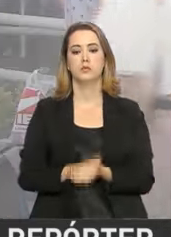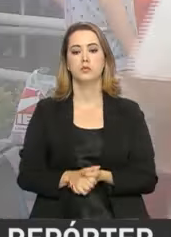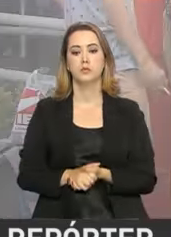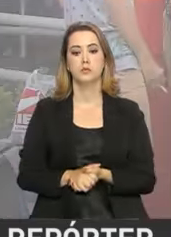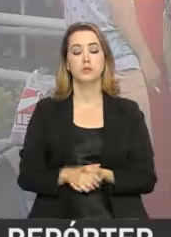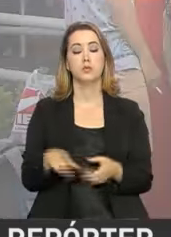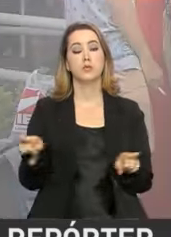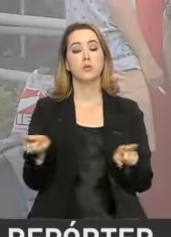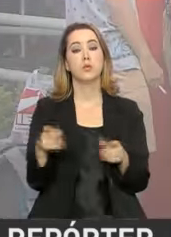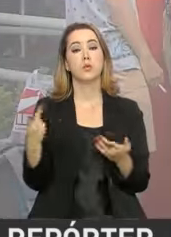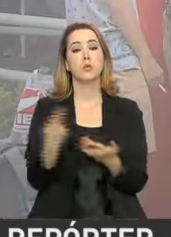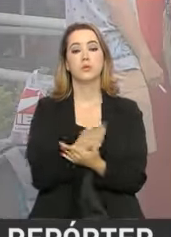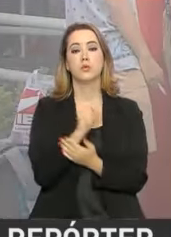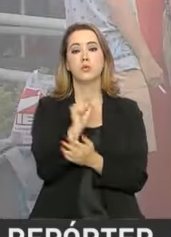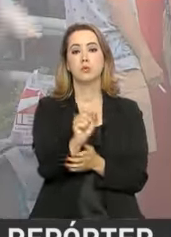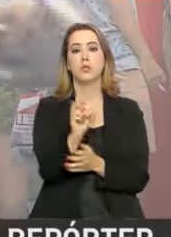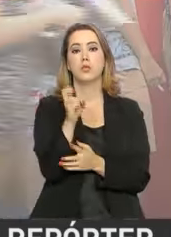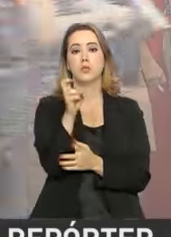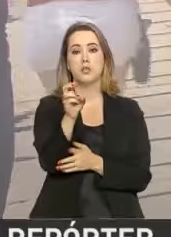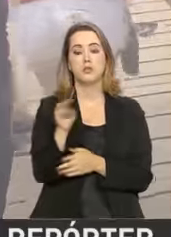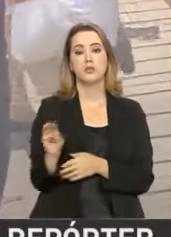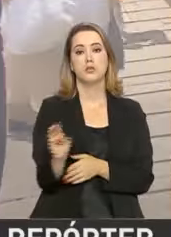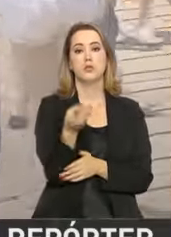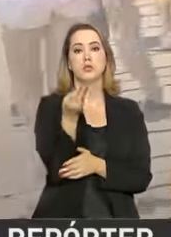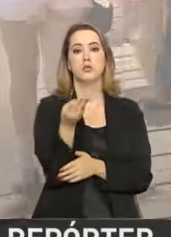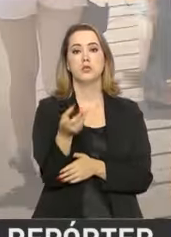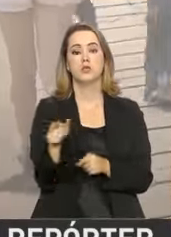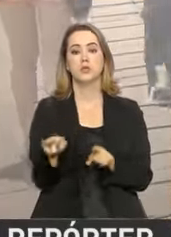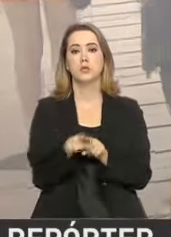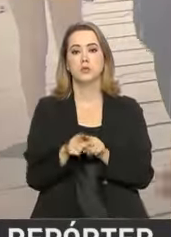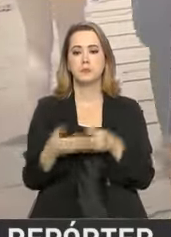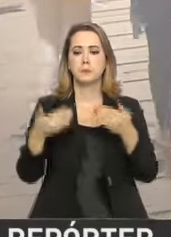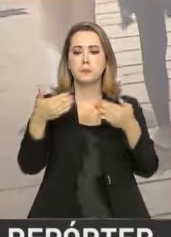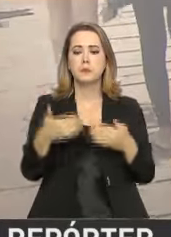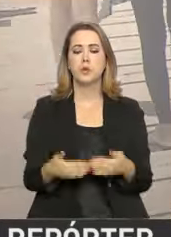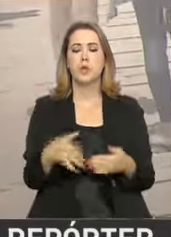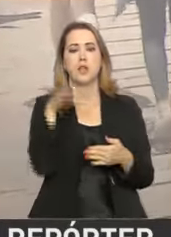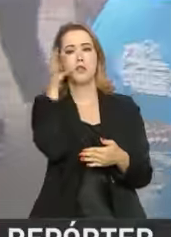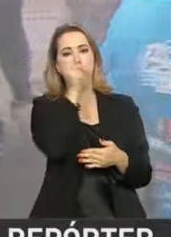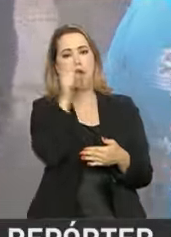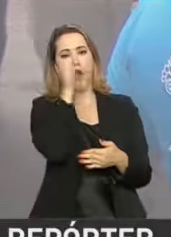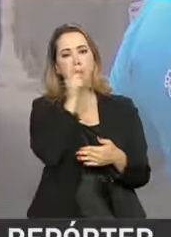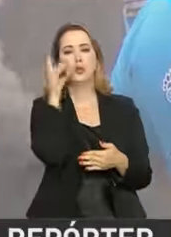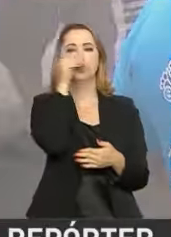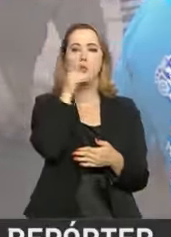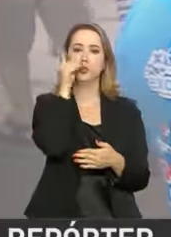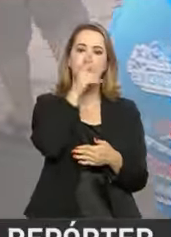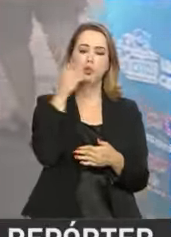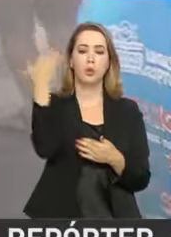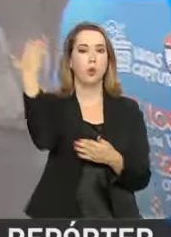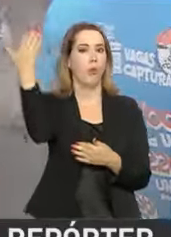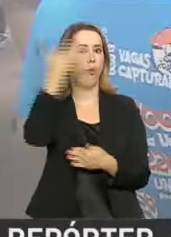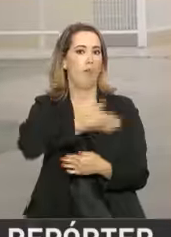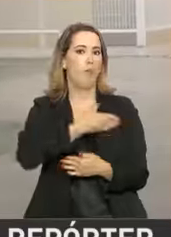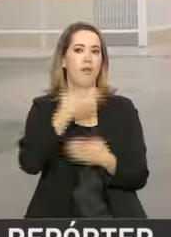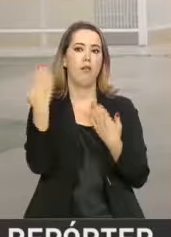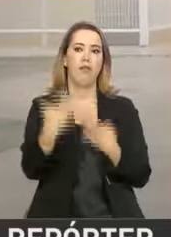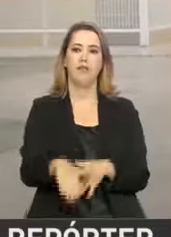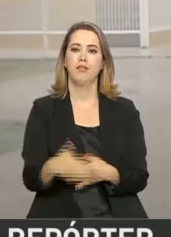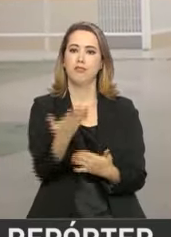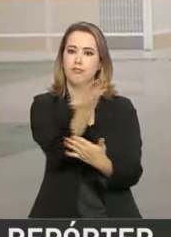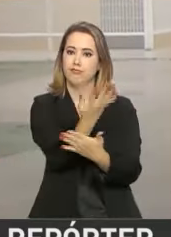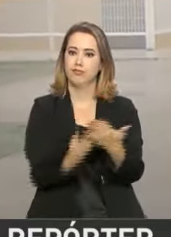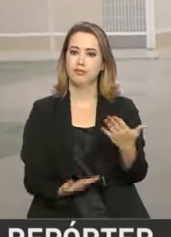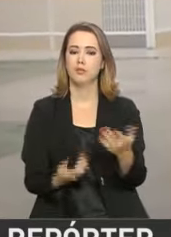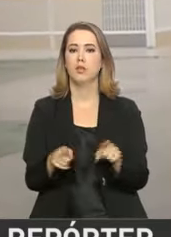Os motivos que levaram mais de 5.800.000 pessoas a encarar um final de semana de provas são variados. Búsca de